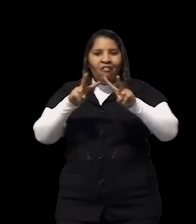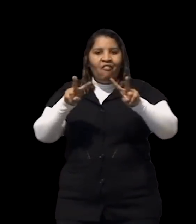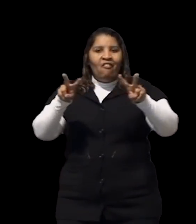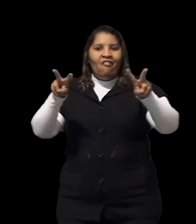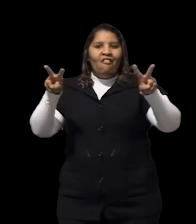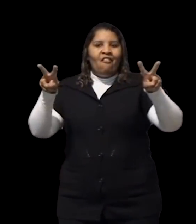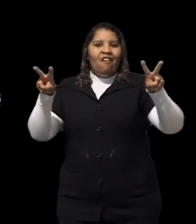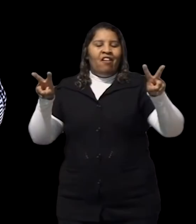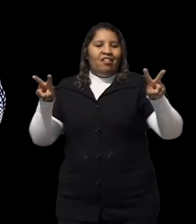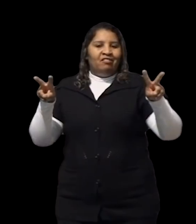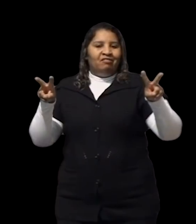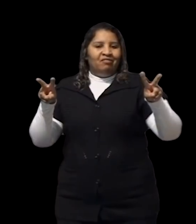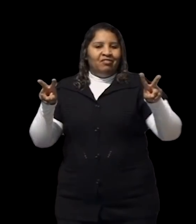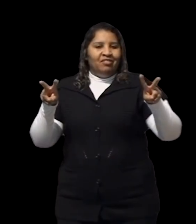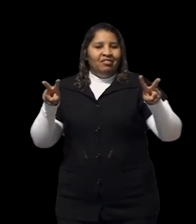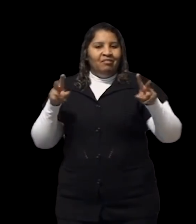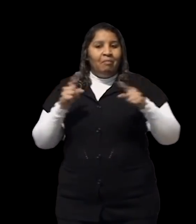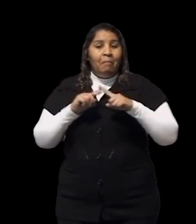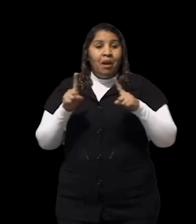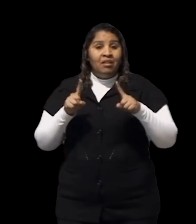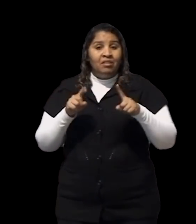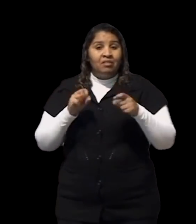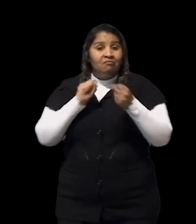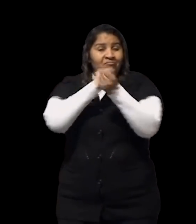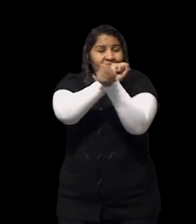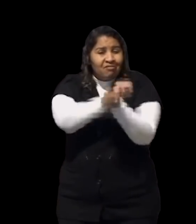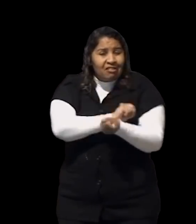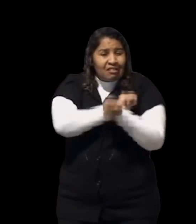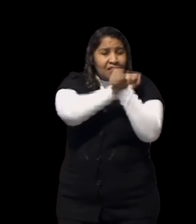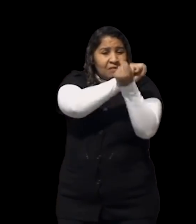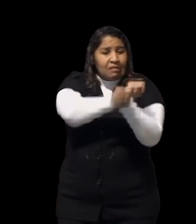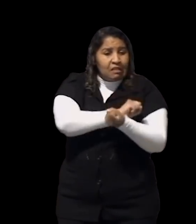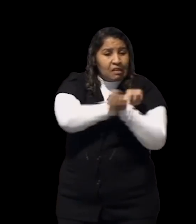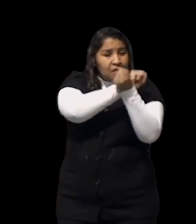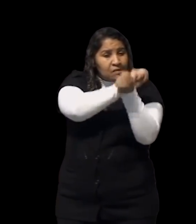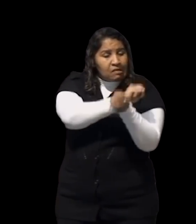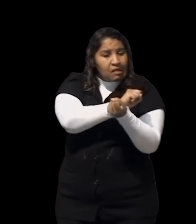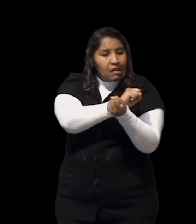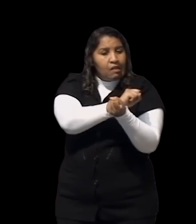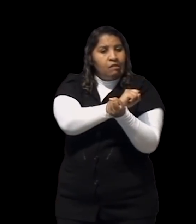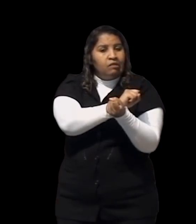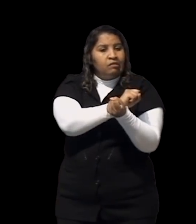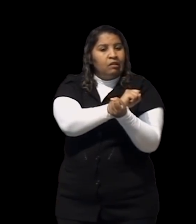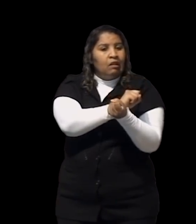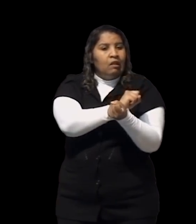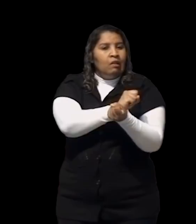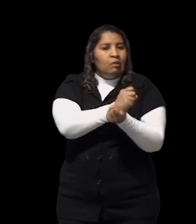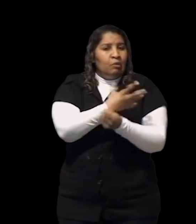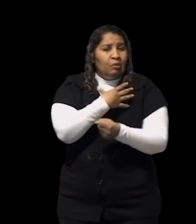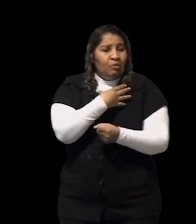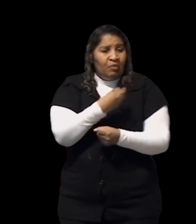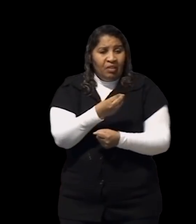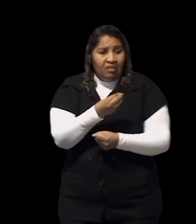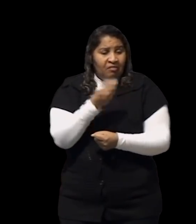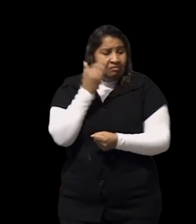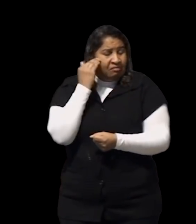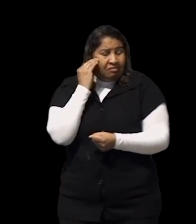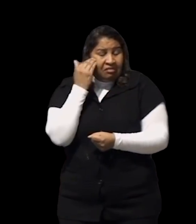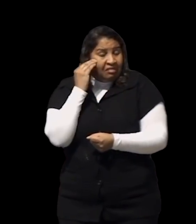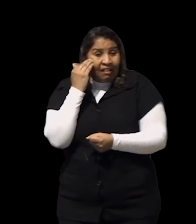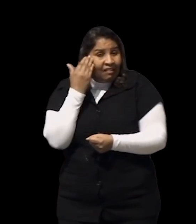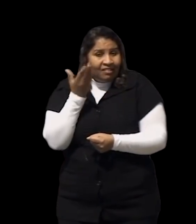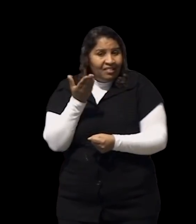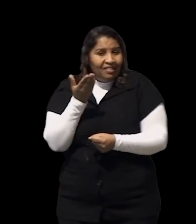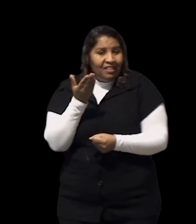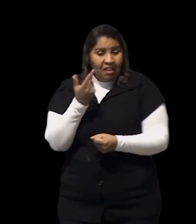e o escravo não não não entendi que ele tá dentro de casa celebrando Páscoa mas ele trava e não